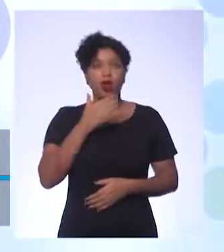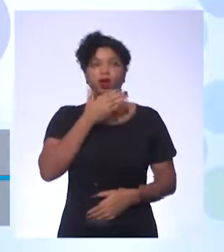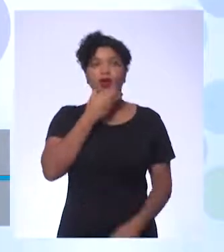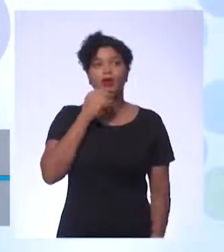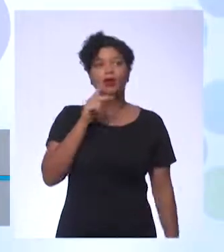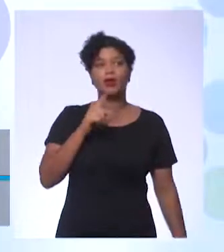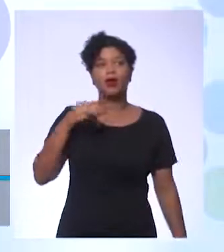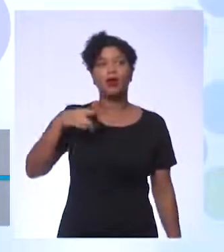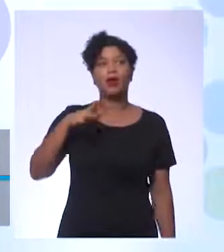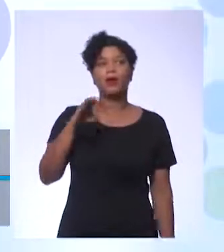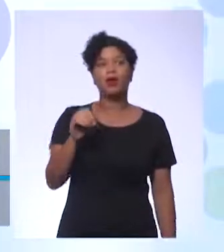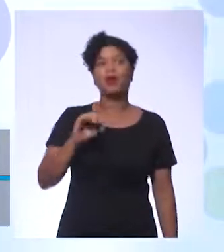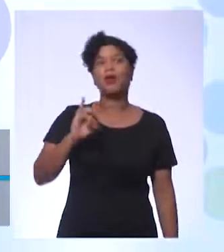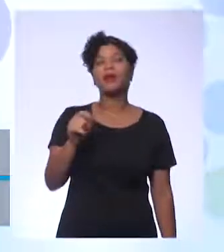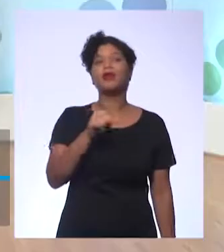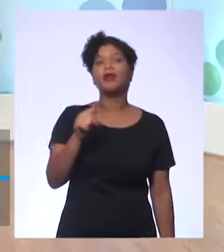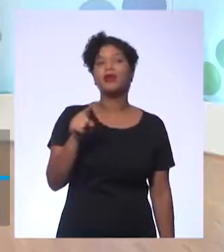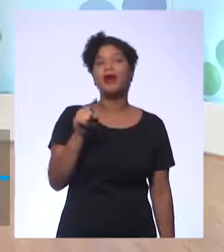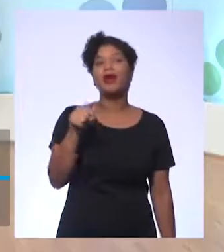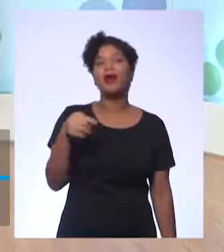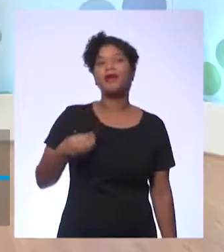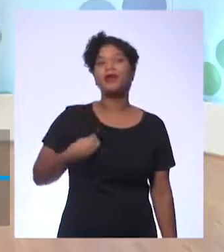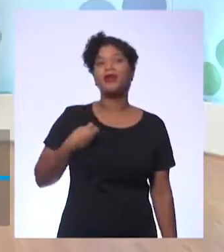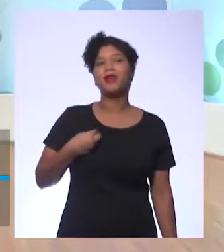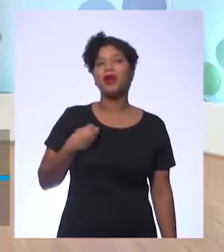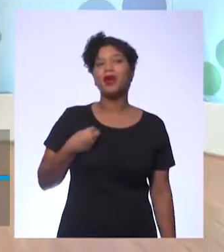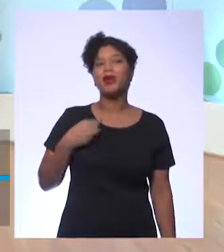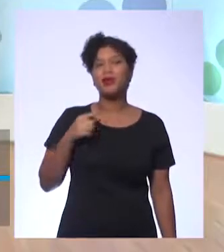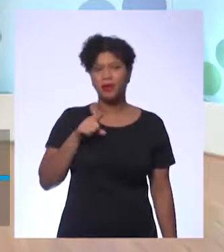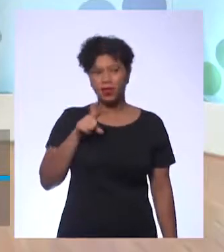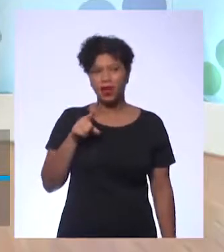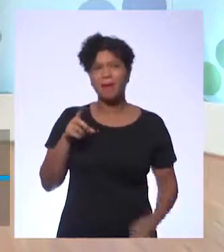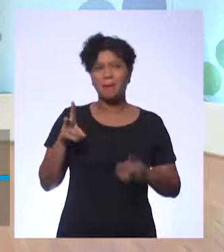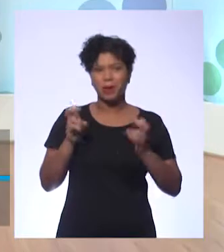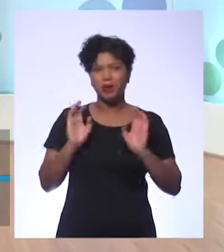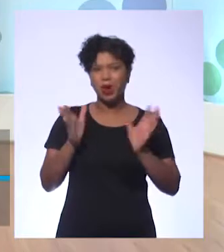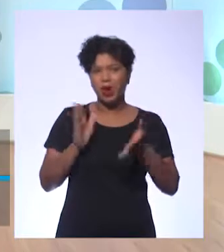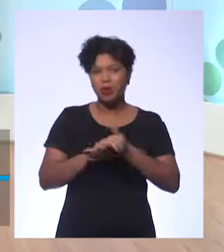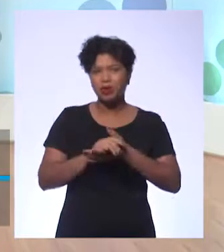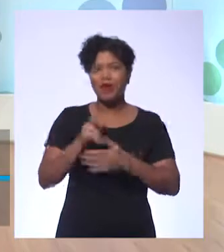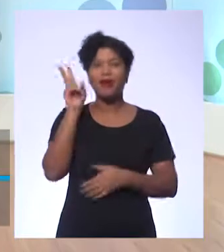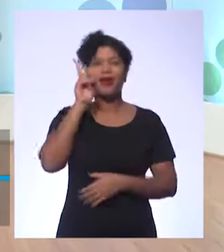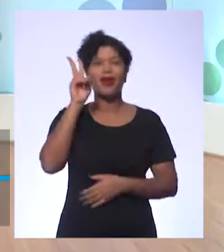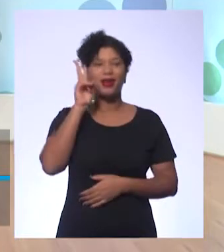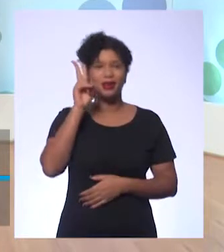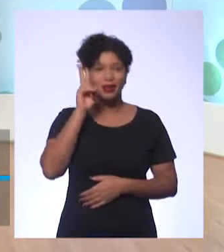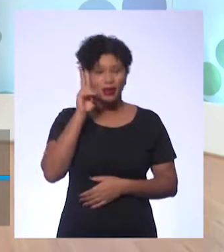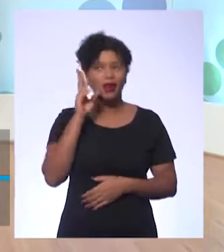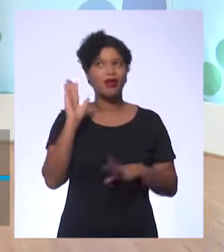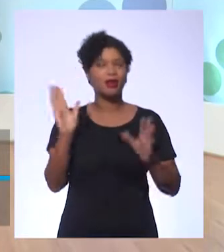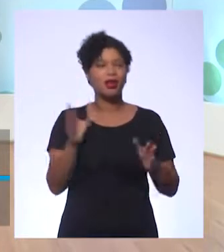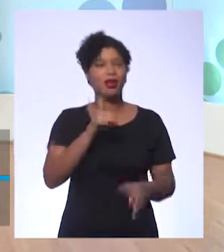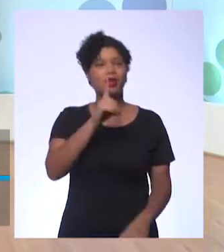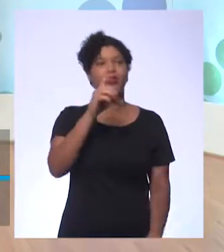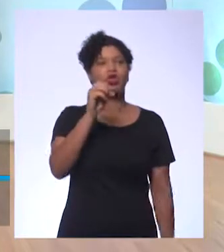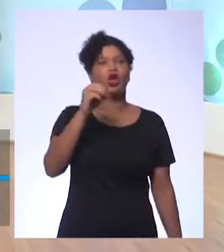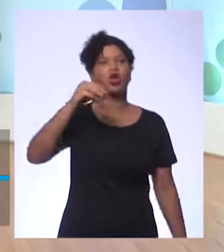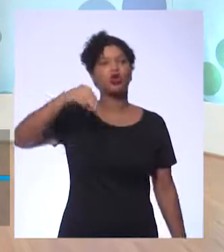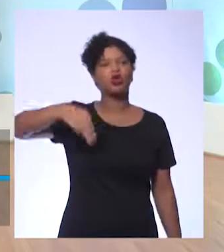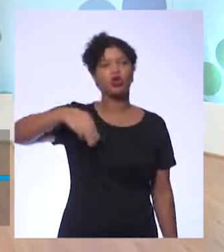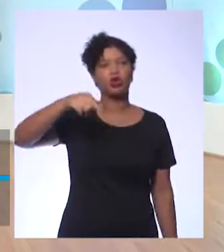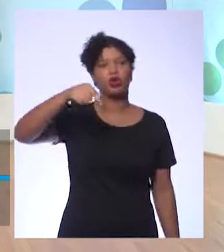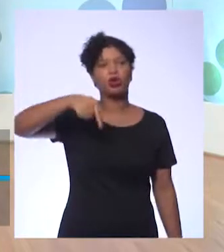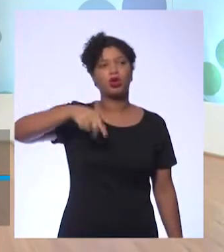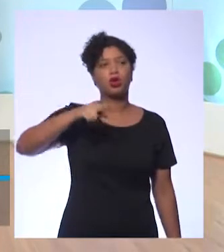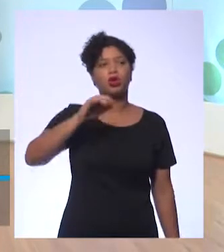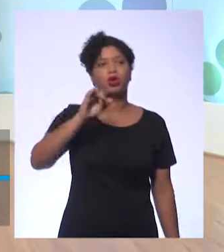vou aproveitar que você está aqui e perguntar. Já deu para perceber que uma história, no caso de Dom Quixote, nós fizemos a leitura, depois eu